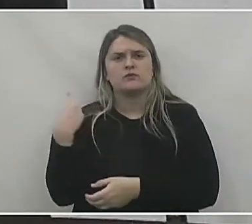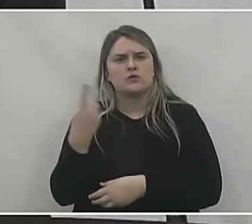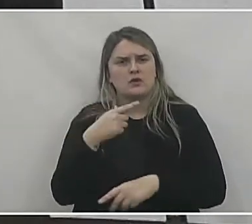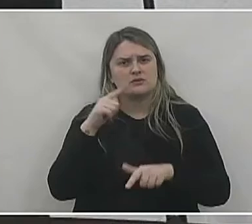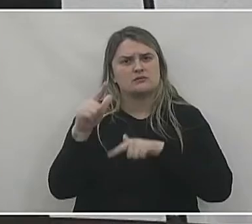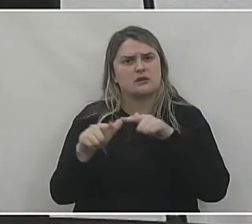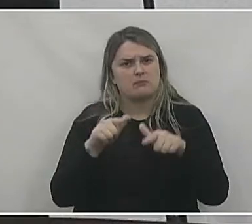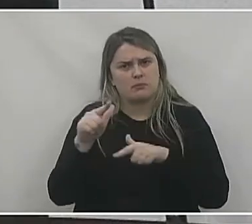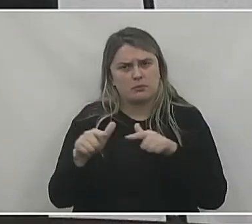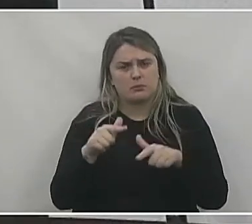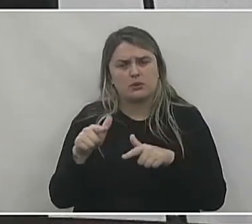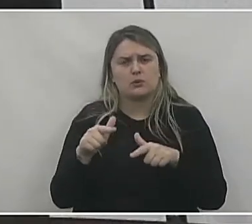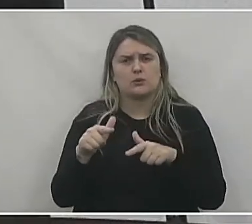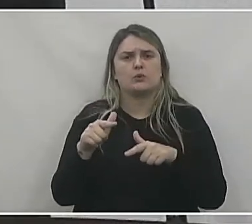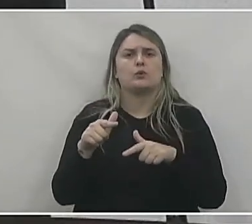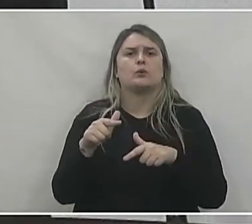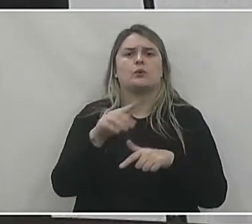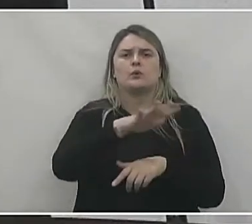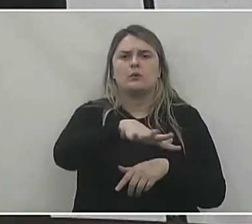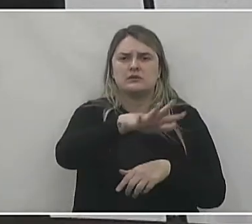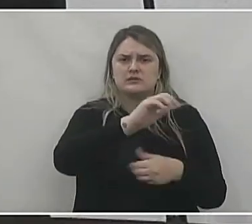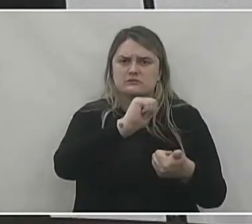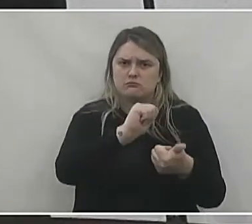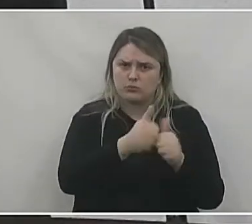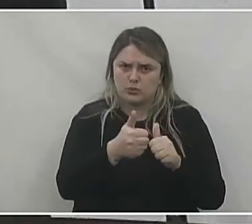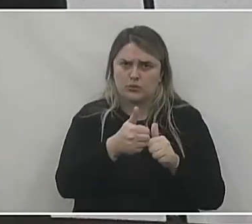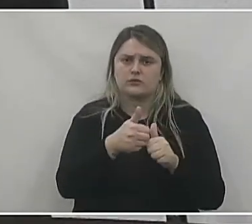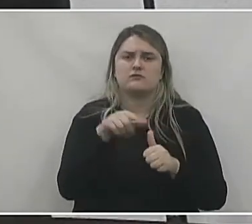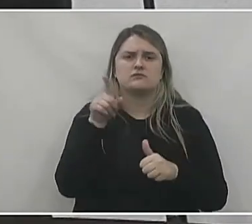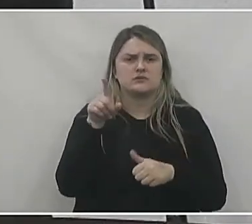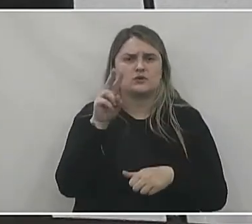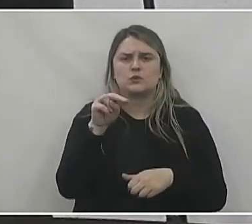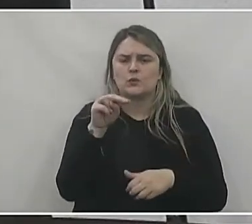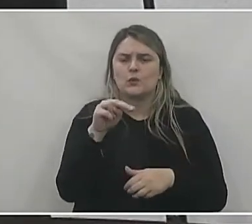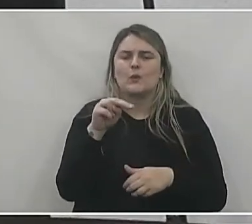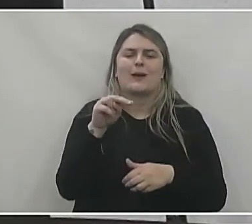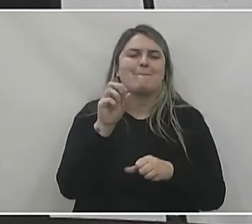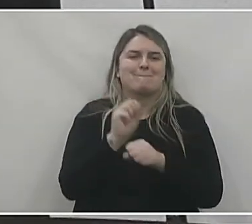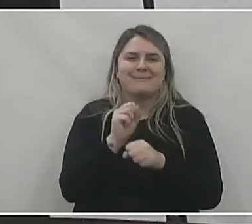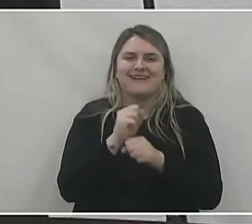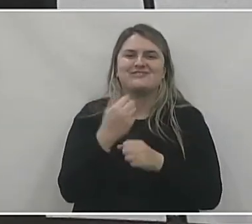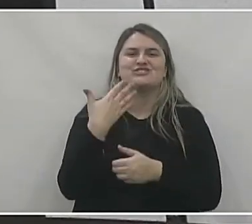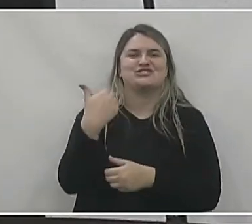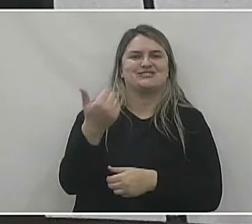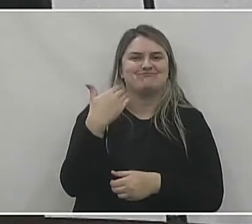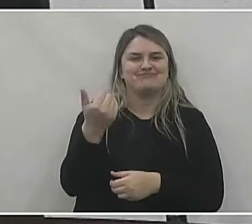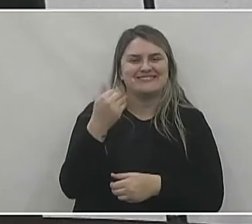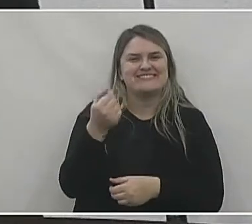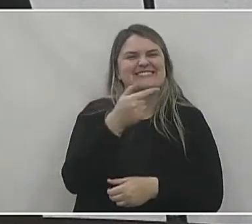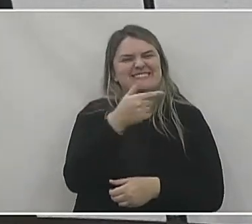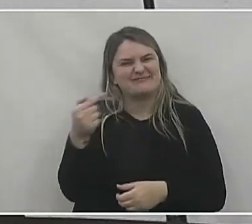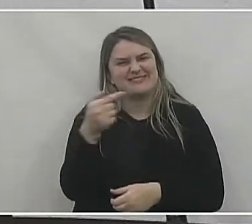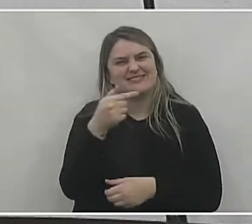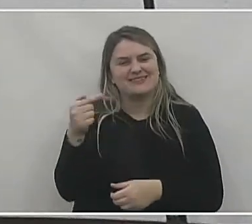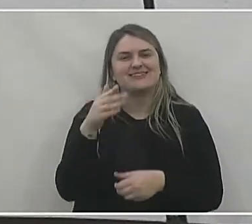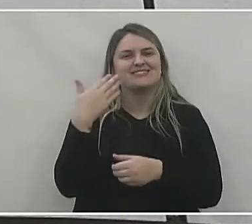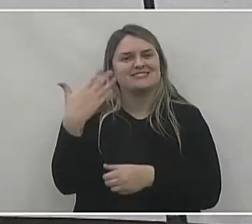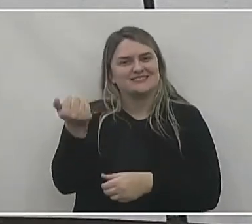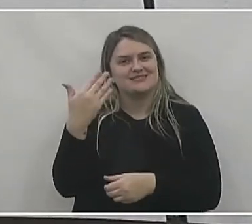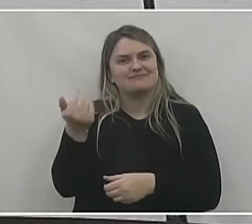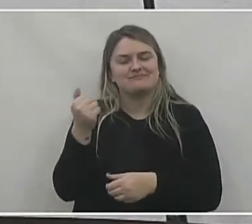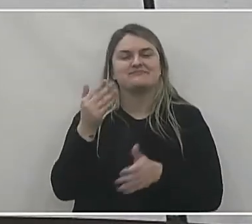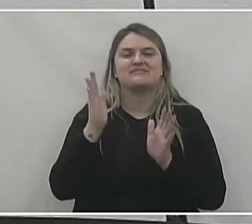trabalho fantástico no setor de esportes. Você não parava de me incomodar na Casa Civil. Toda semana lá eu já